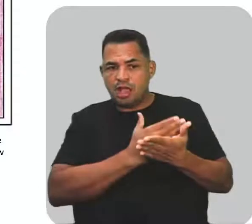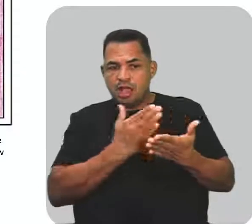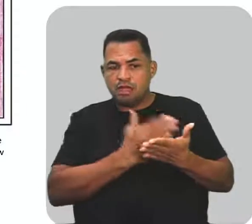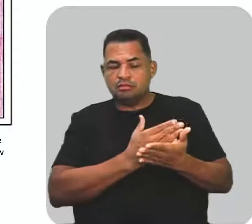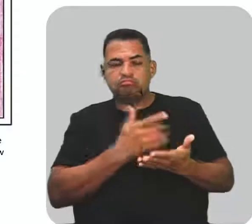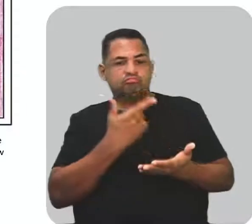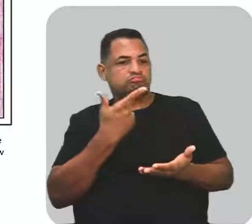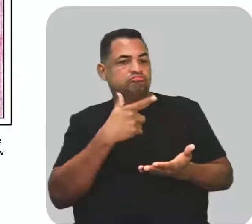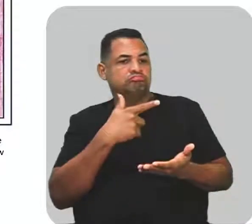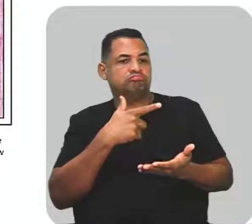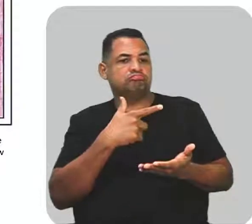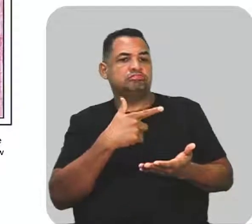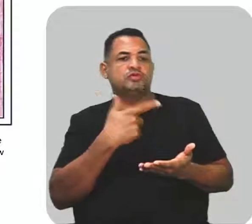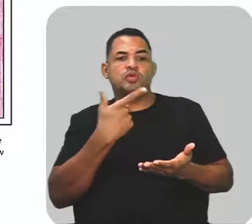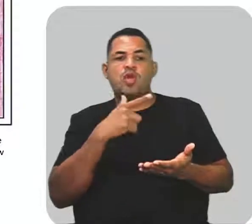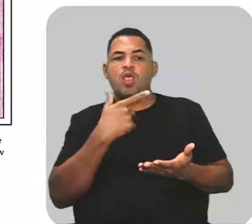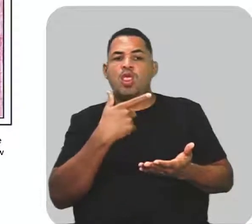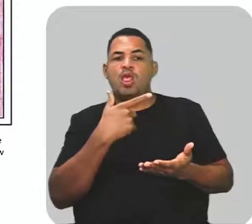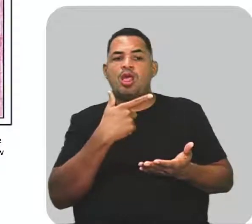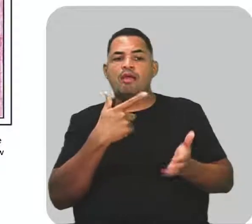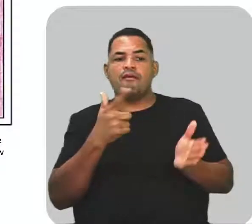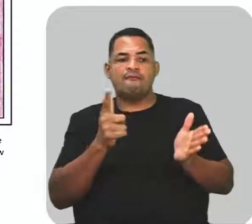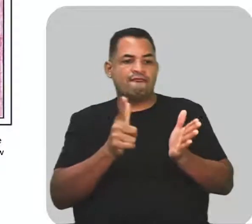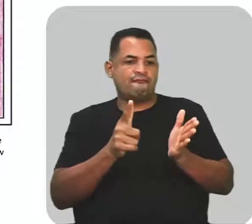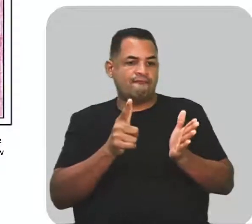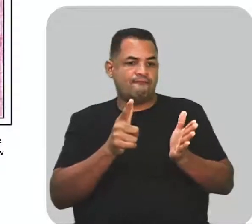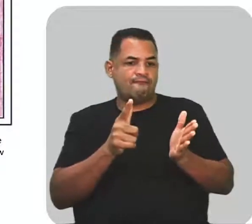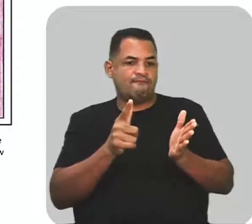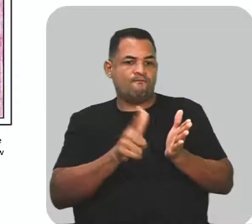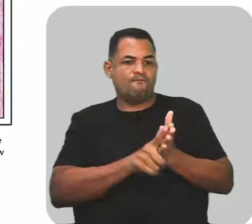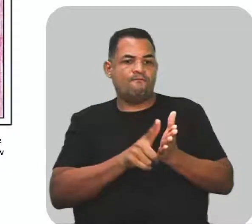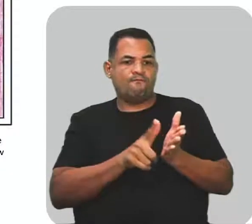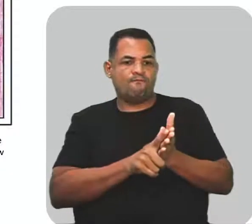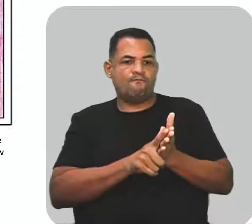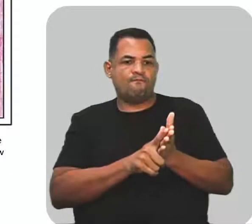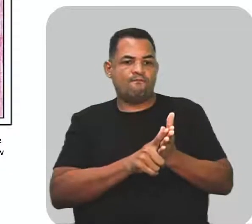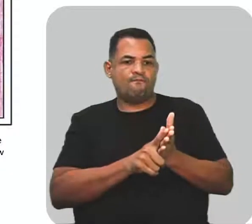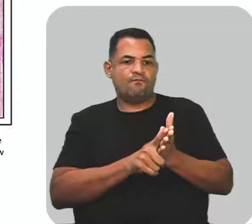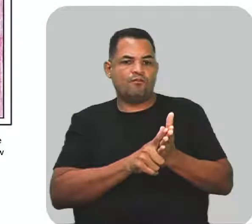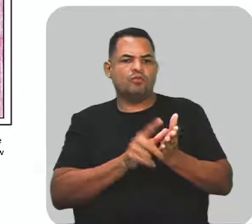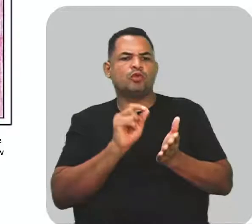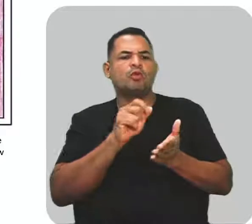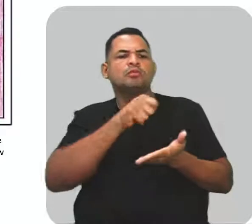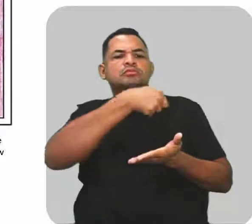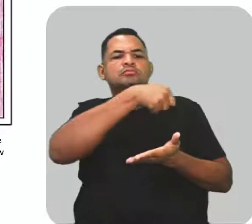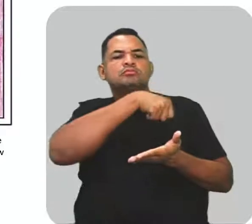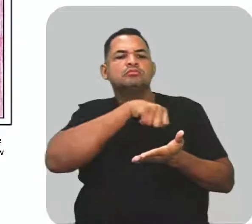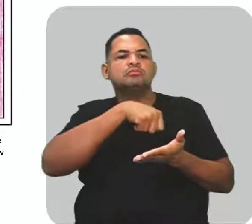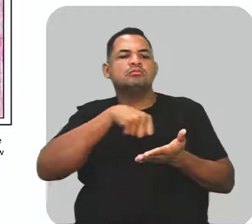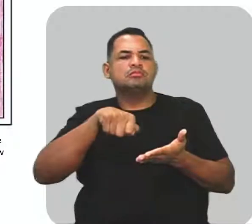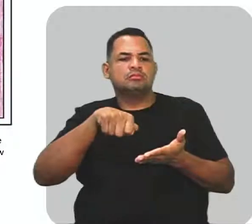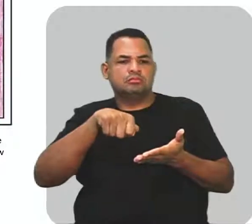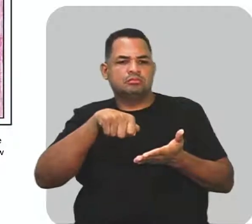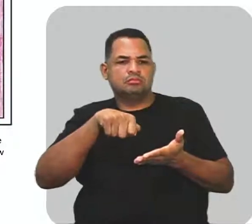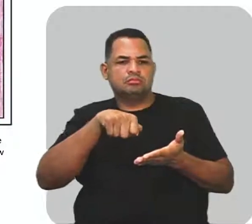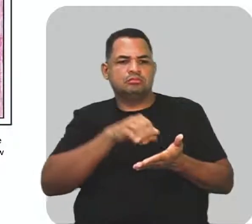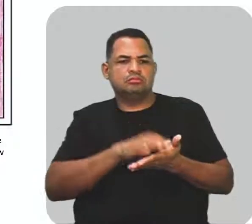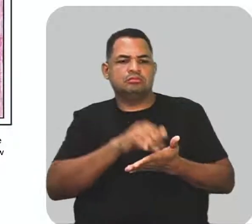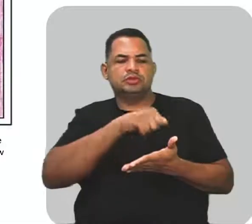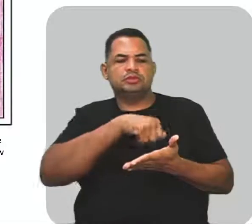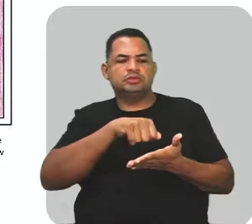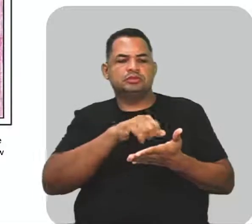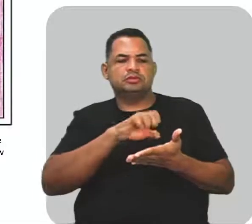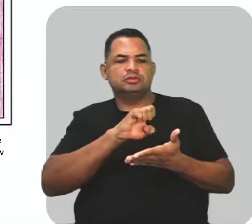cadernos, né, sem folhas. Como está grafado aí o termo sem,